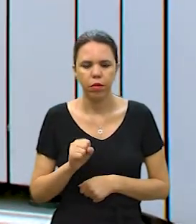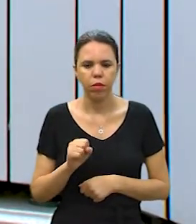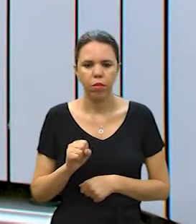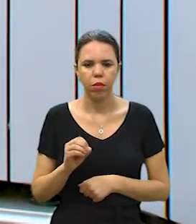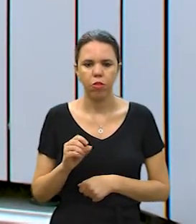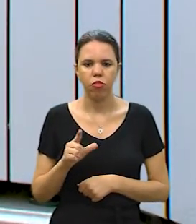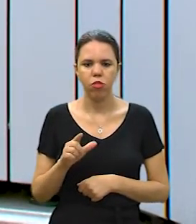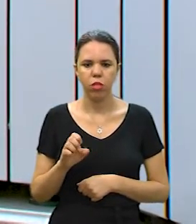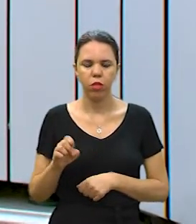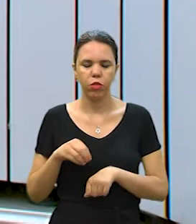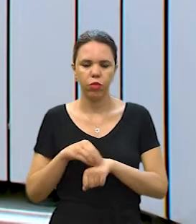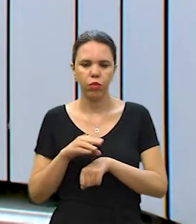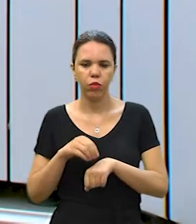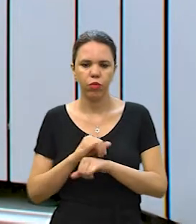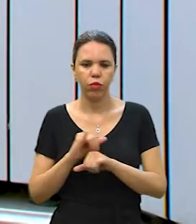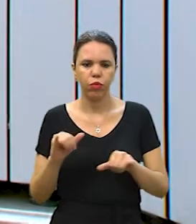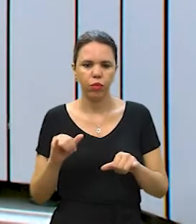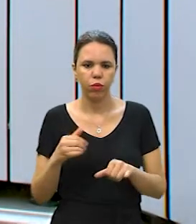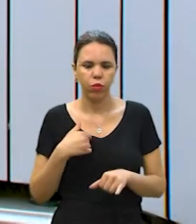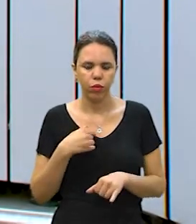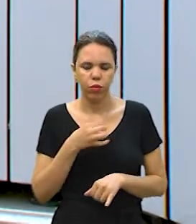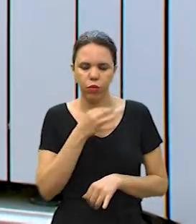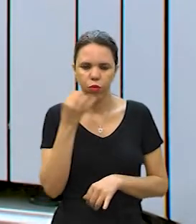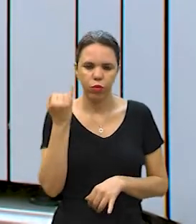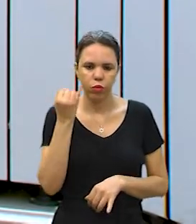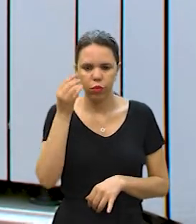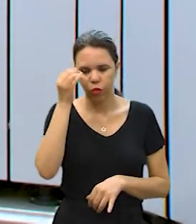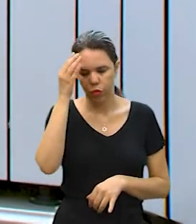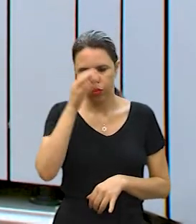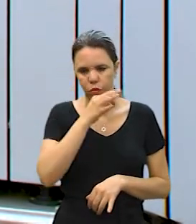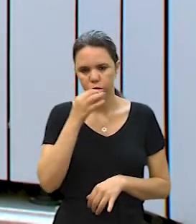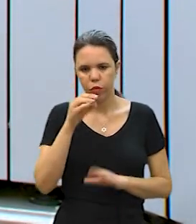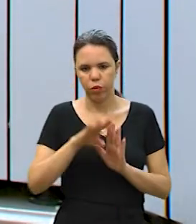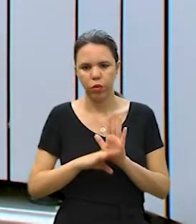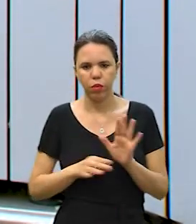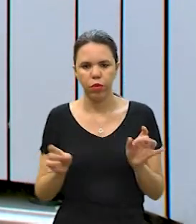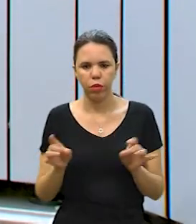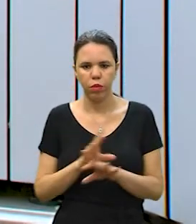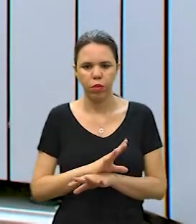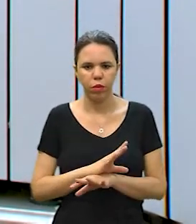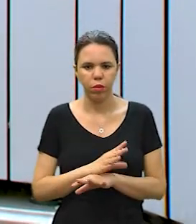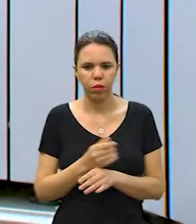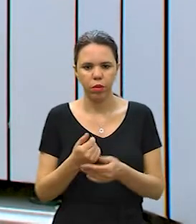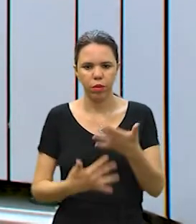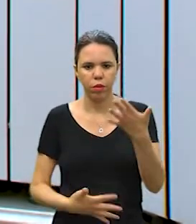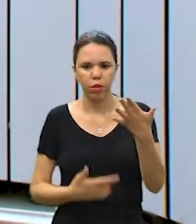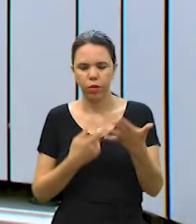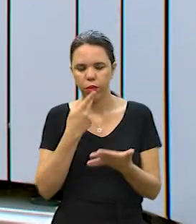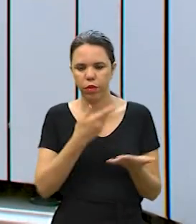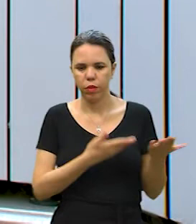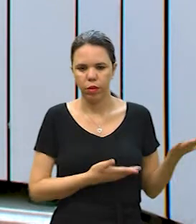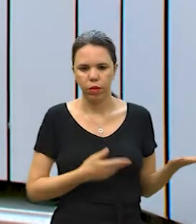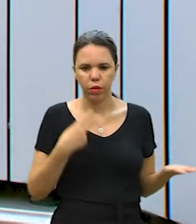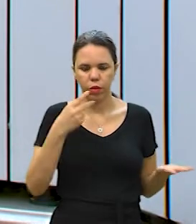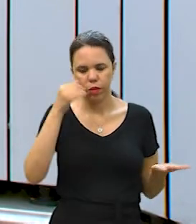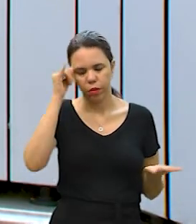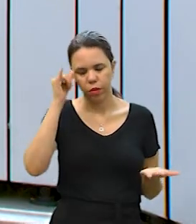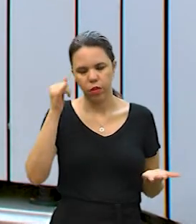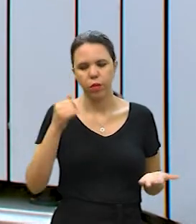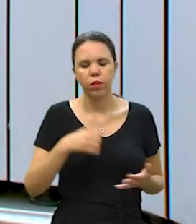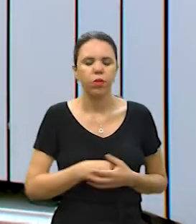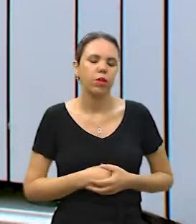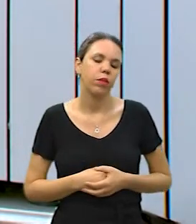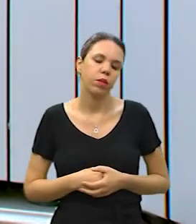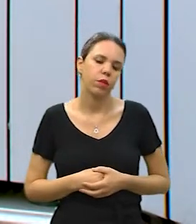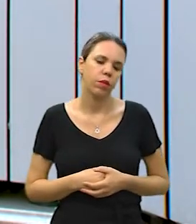todas as informações, foi muito rica, né? O programa muito bom, pena que acabou, mas tem muito para ser falado. Vereador Paulo Búfalo,